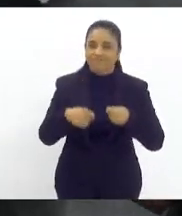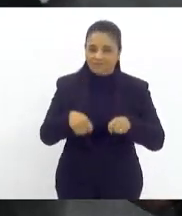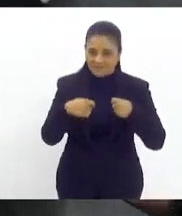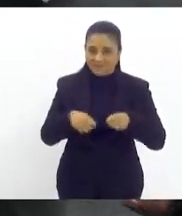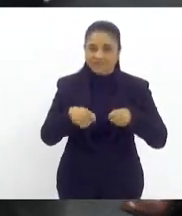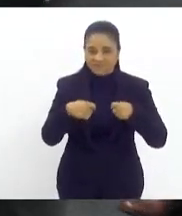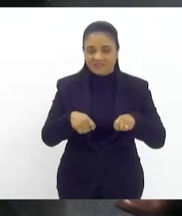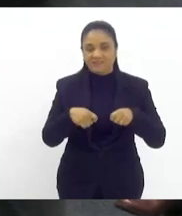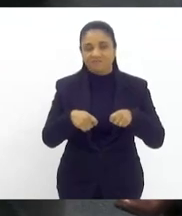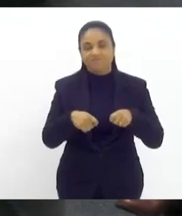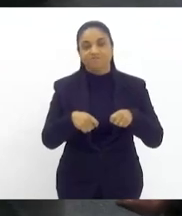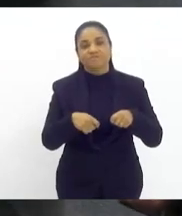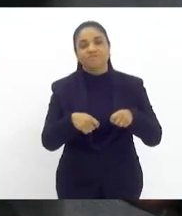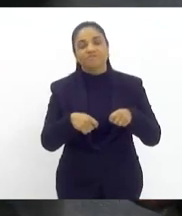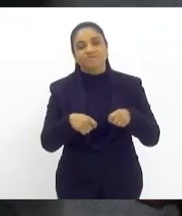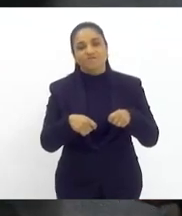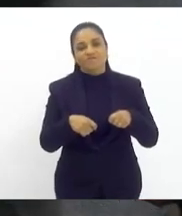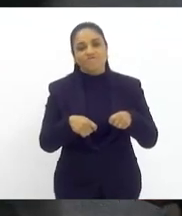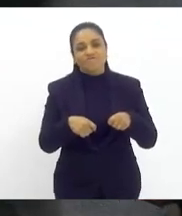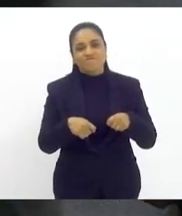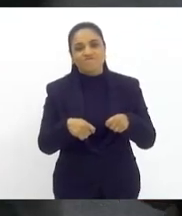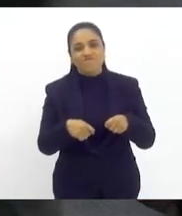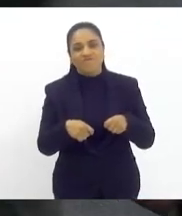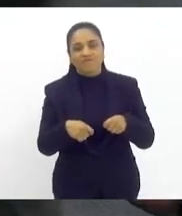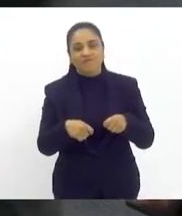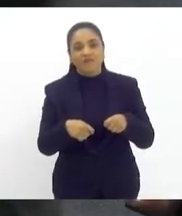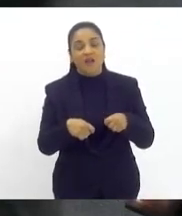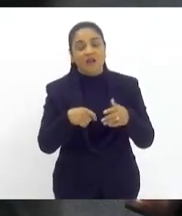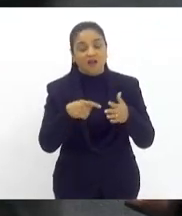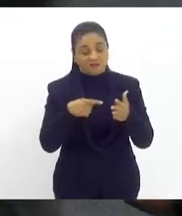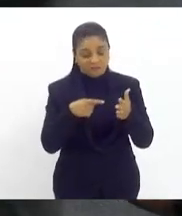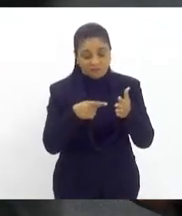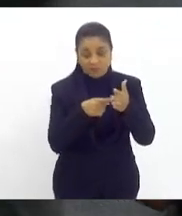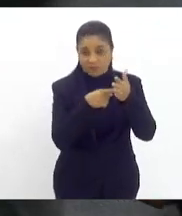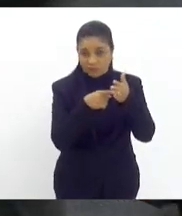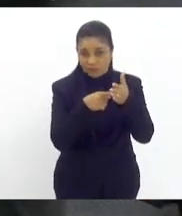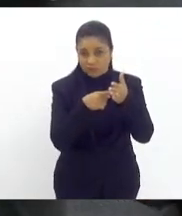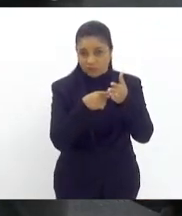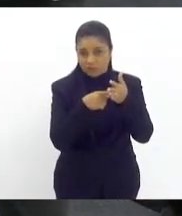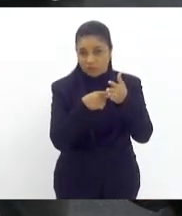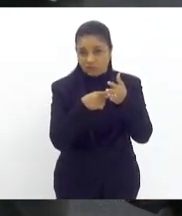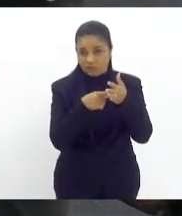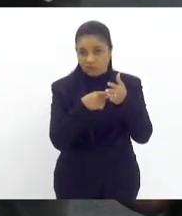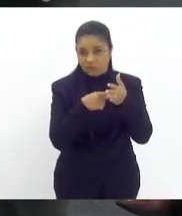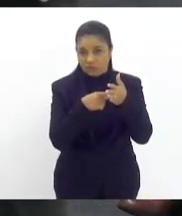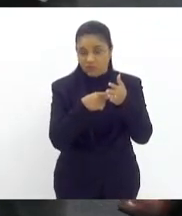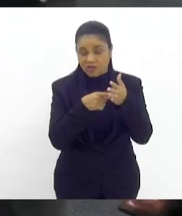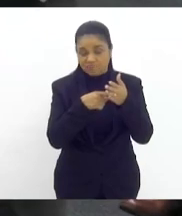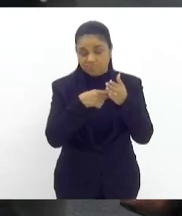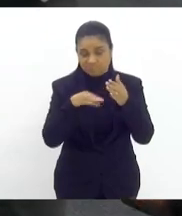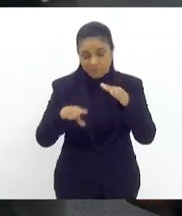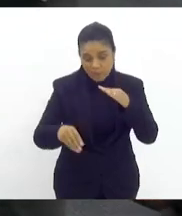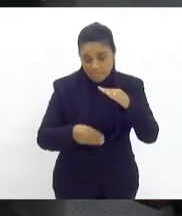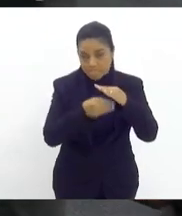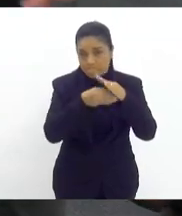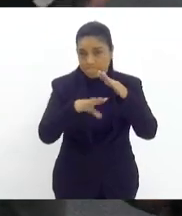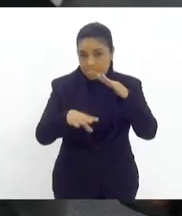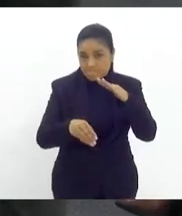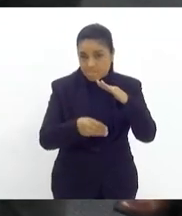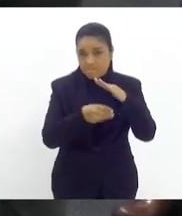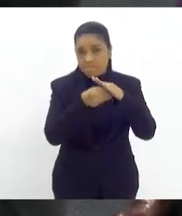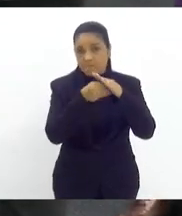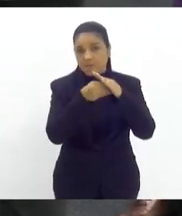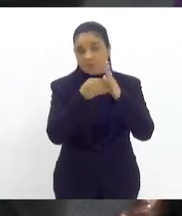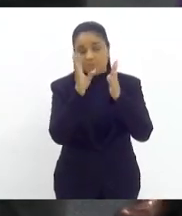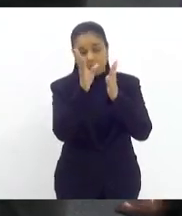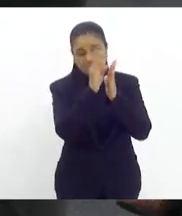apesar de que a indicação feita ela sofreu emenda que acrescentou no